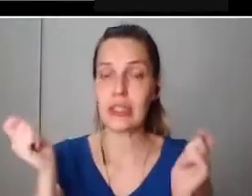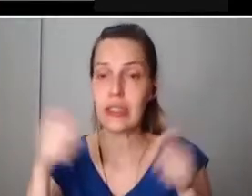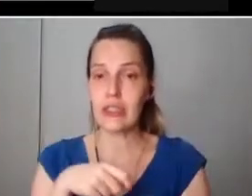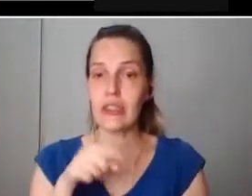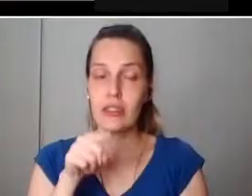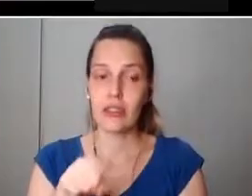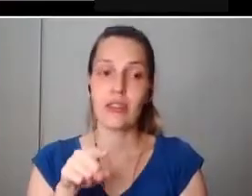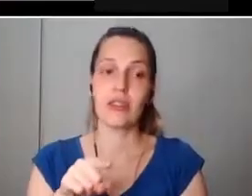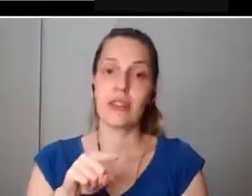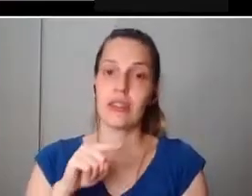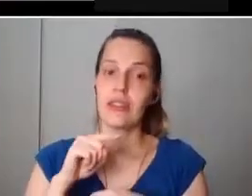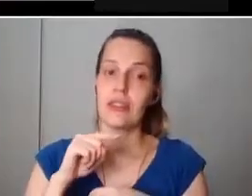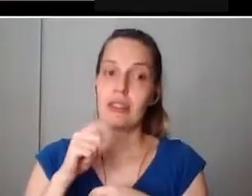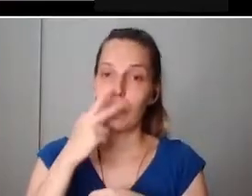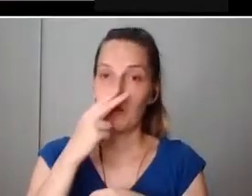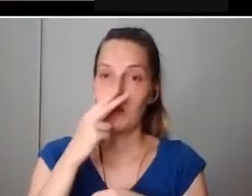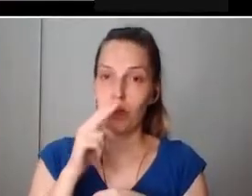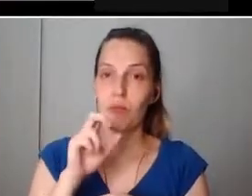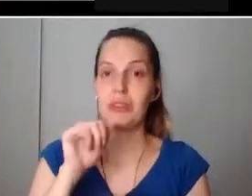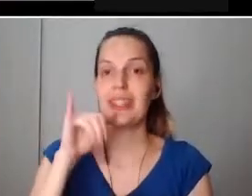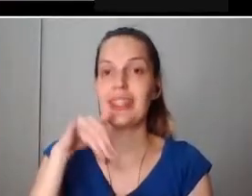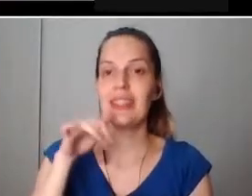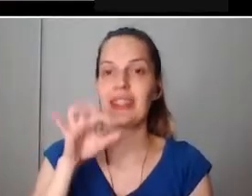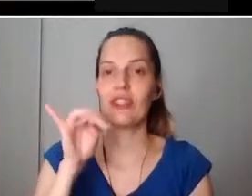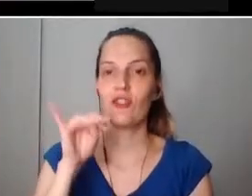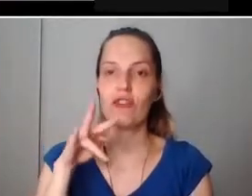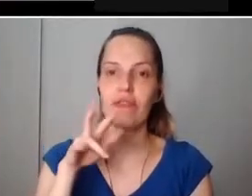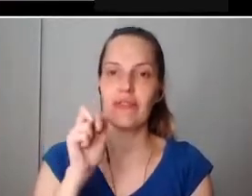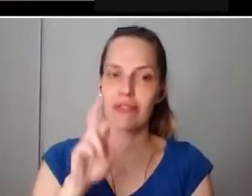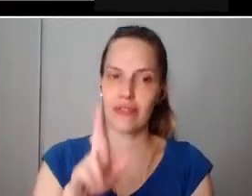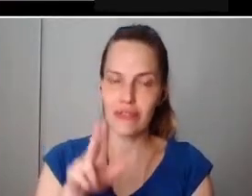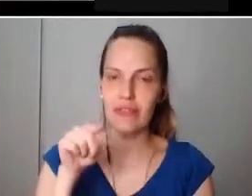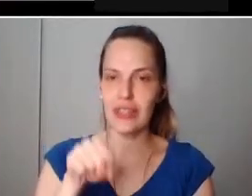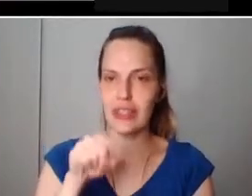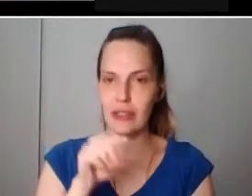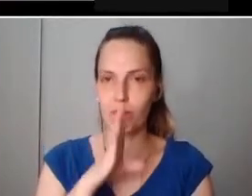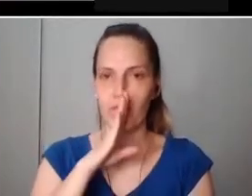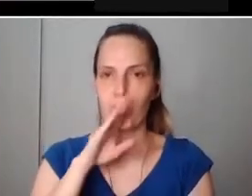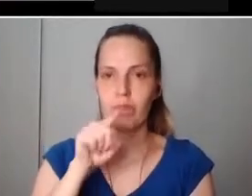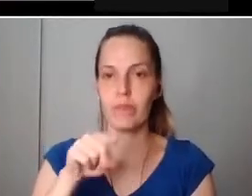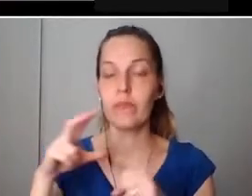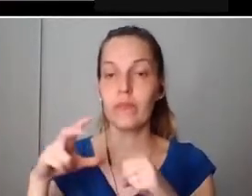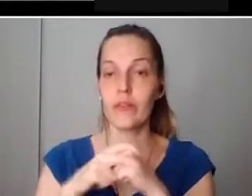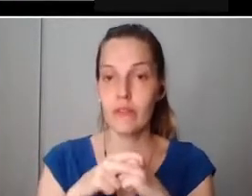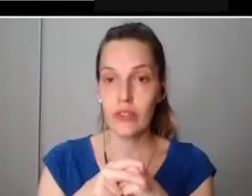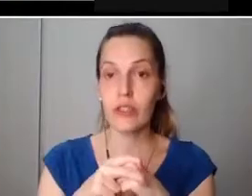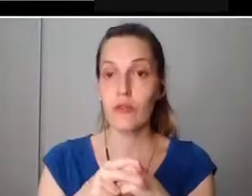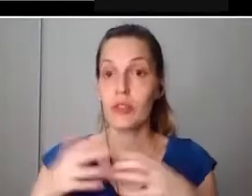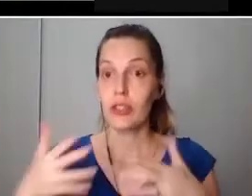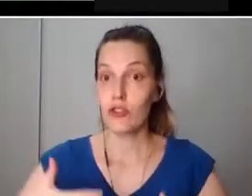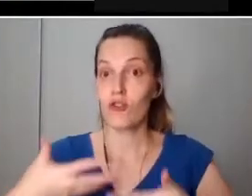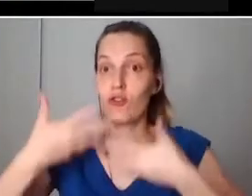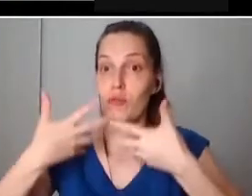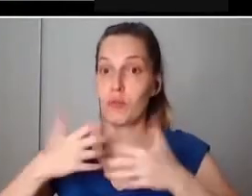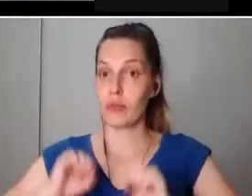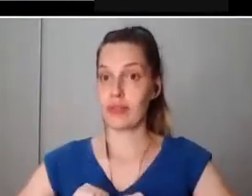mais infectar as pessoas, né, mas ainda estimular o teu sistema imune e gerar esses anticorpos aqui que tu quer, neutralizantes ou